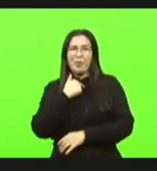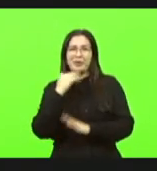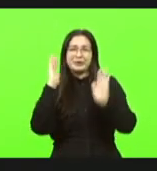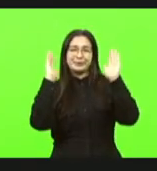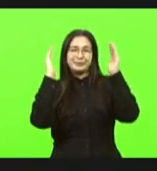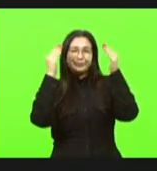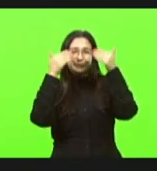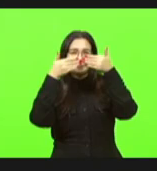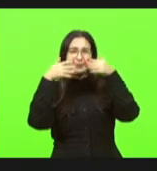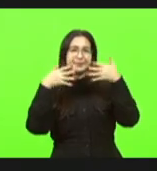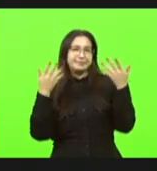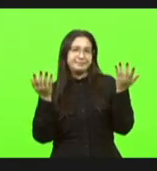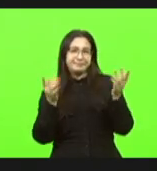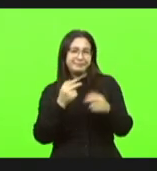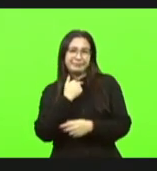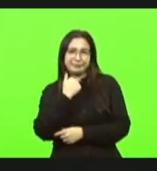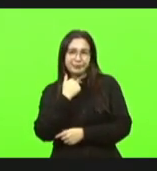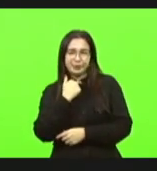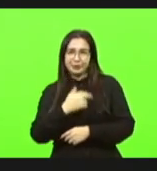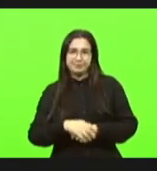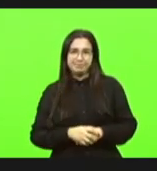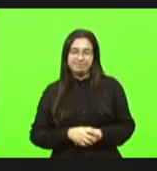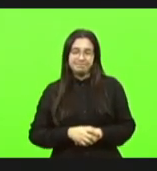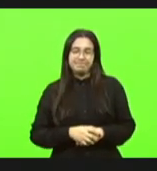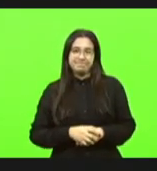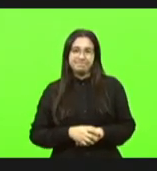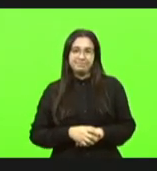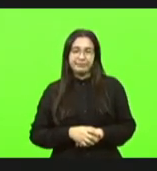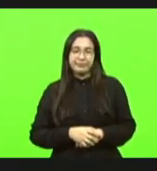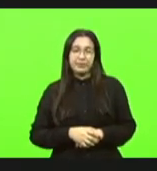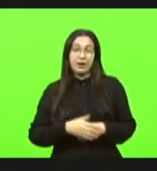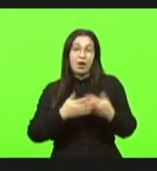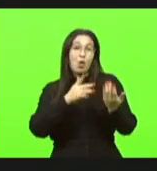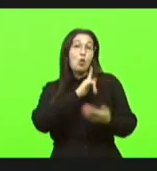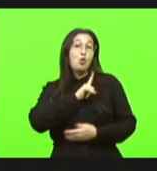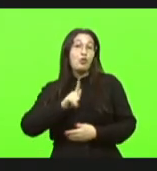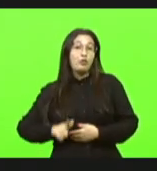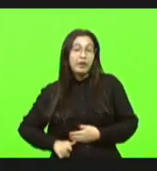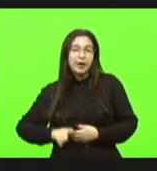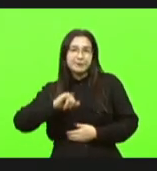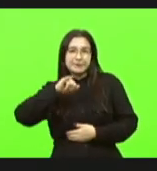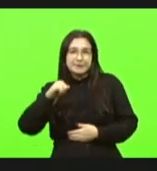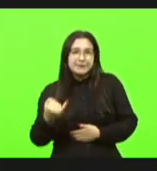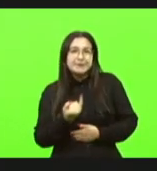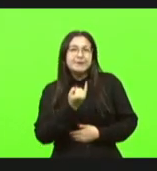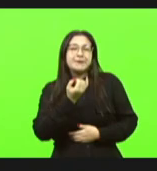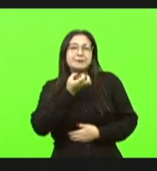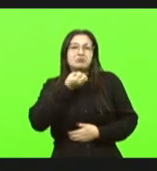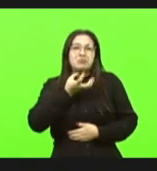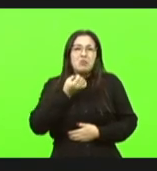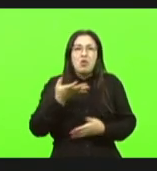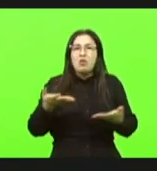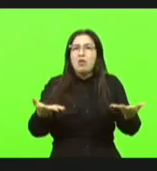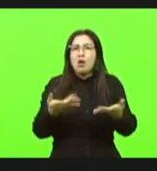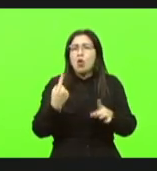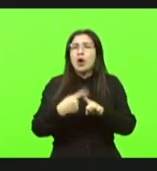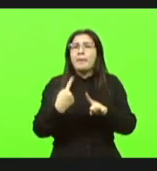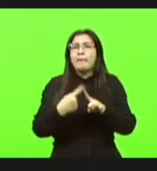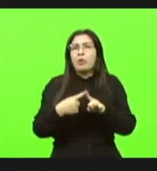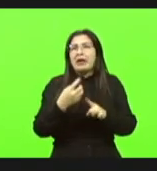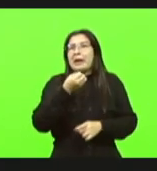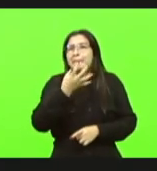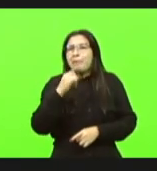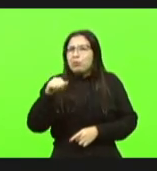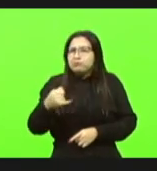a peneira é mas eu acredito que o governo aproveitando essa boa maré que passa por que que eu digo essa ficou